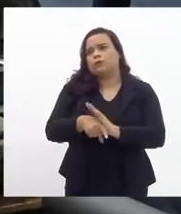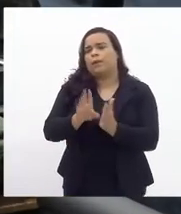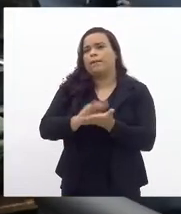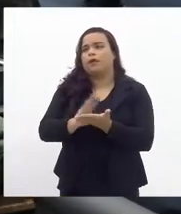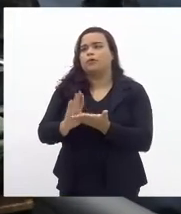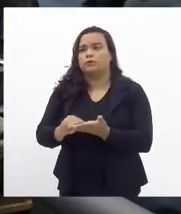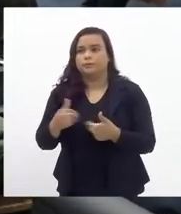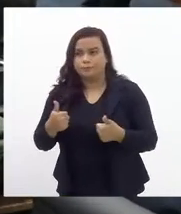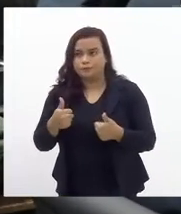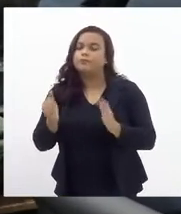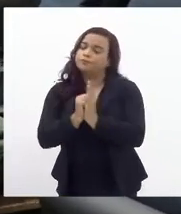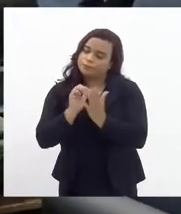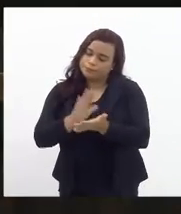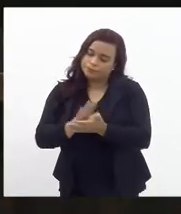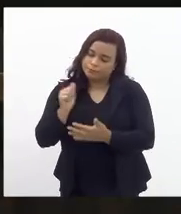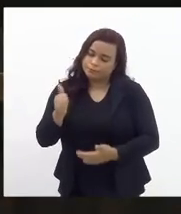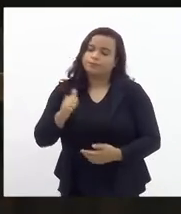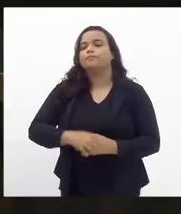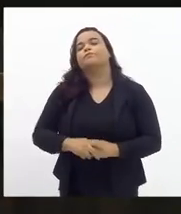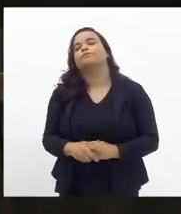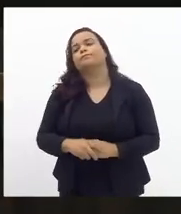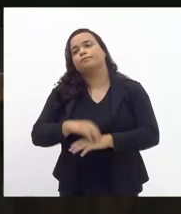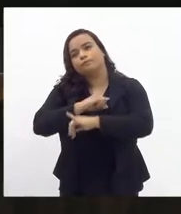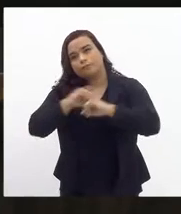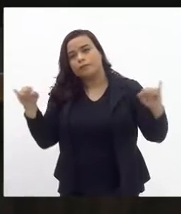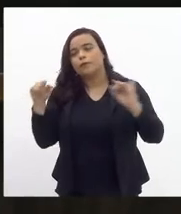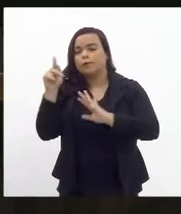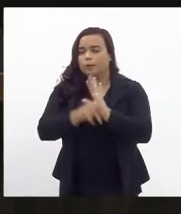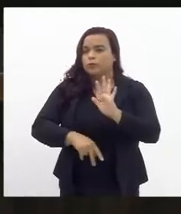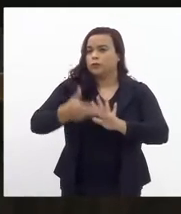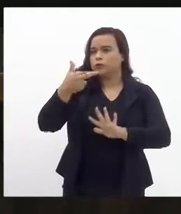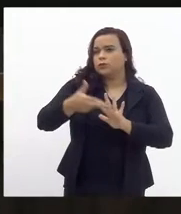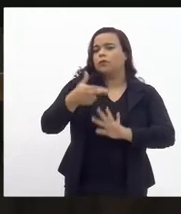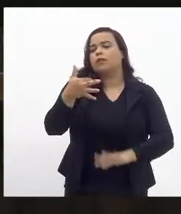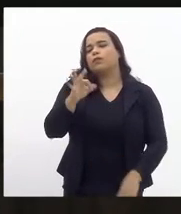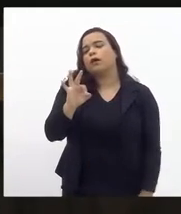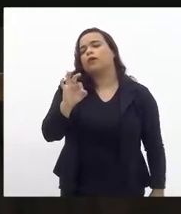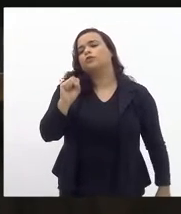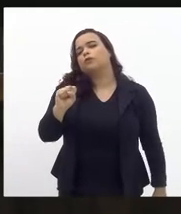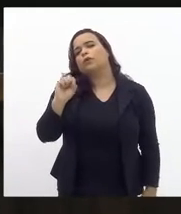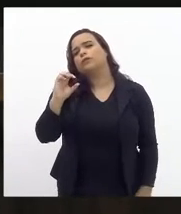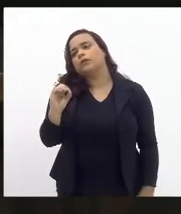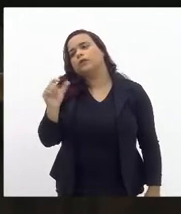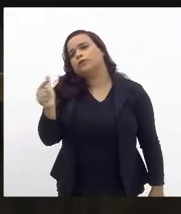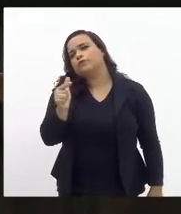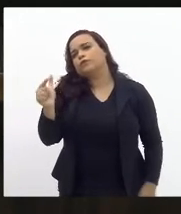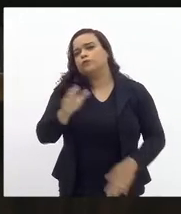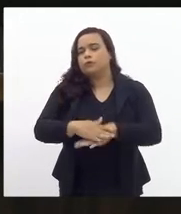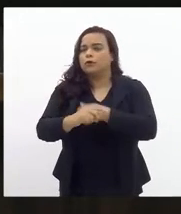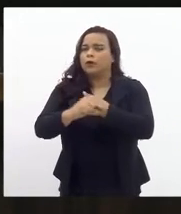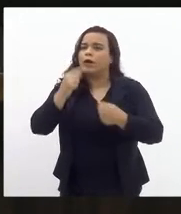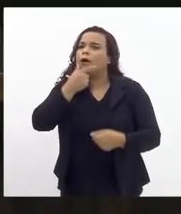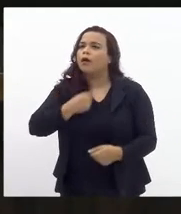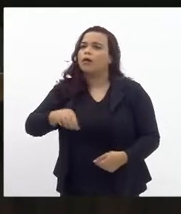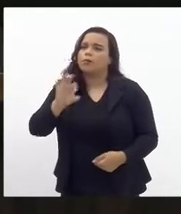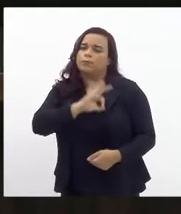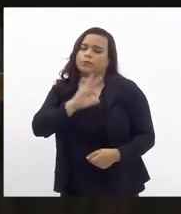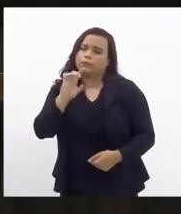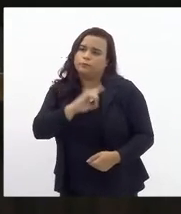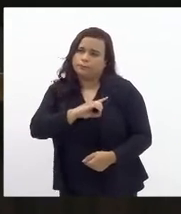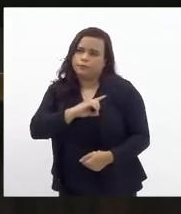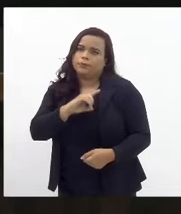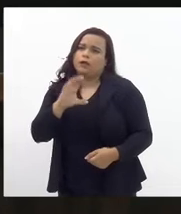Registrado. Anuncio o projeto de resolução número 1080 de 22, de autoria do deputado delegado Carlos Augusto, que concede